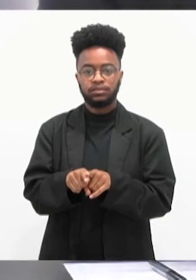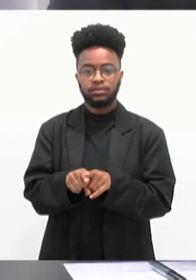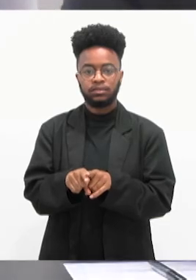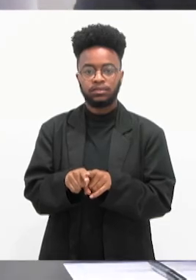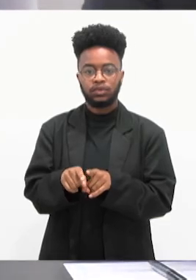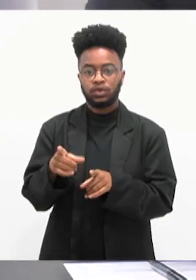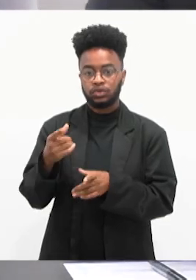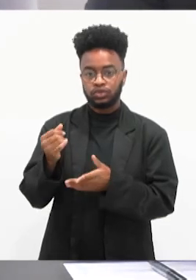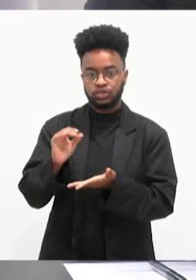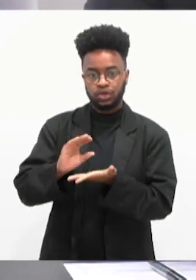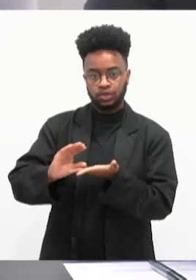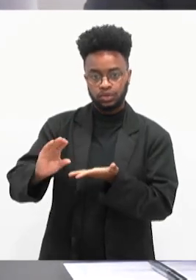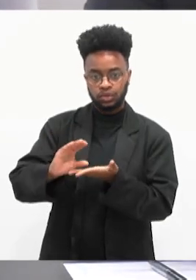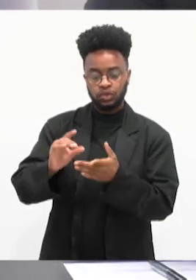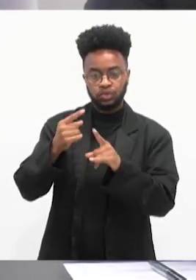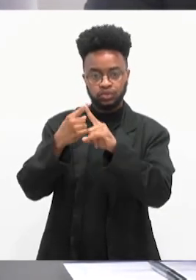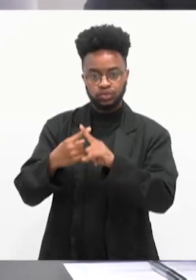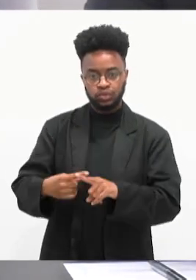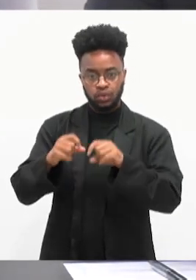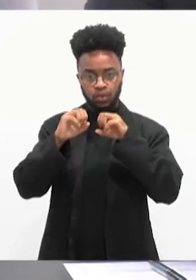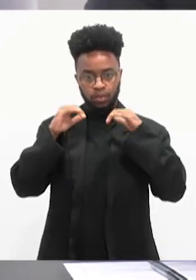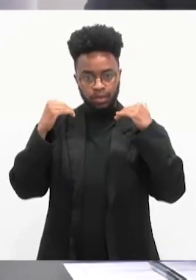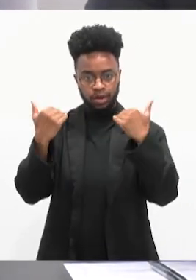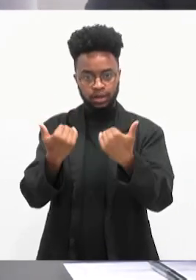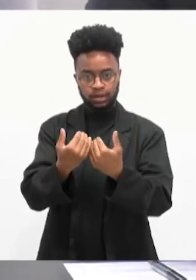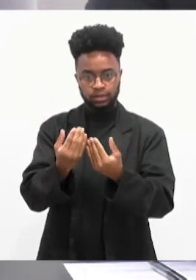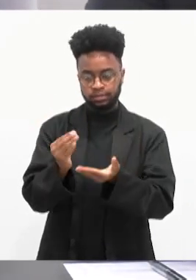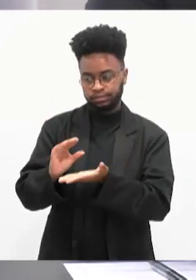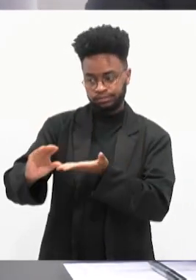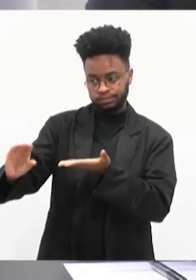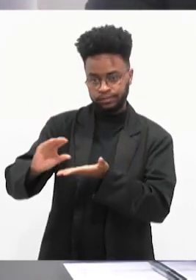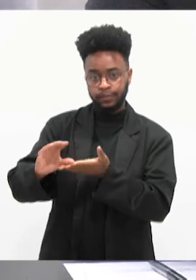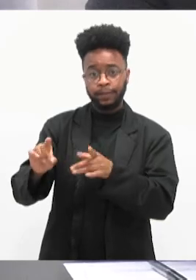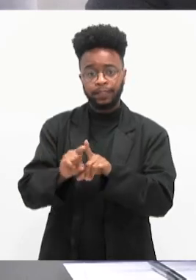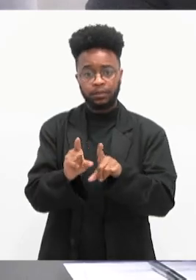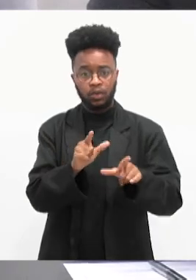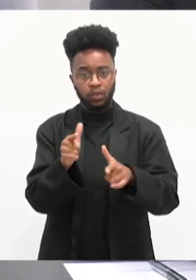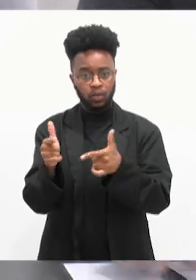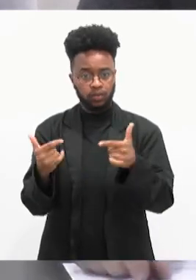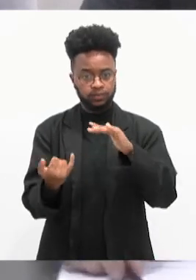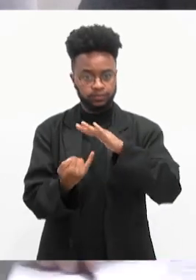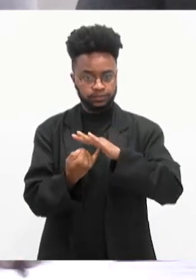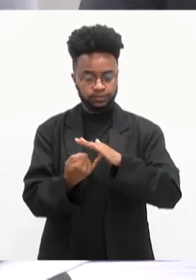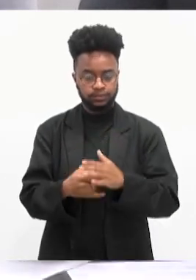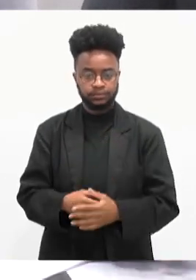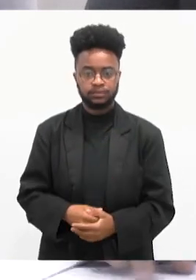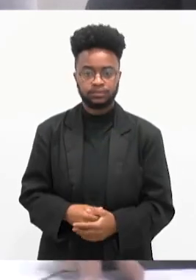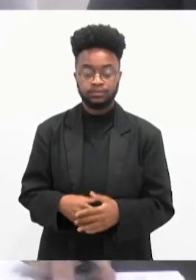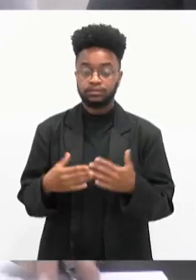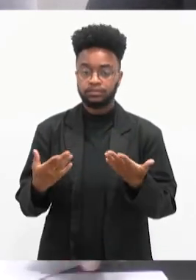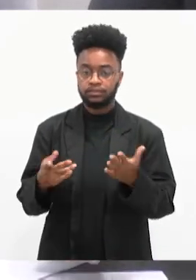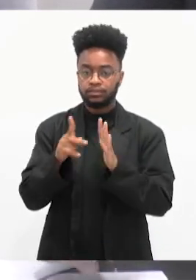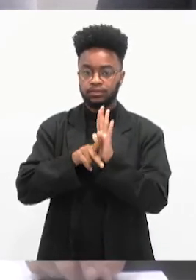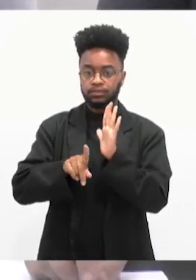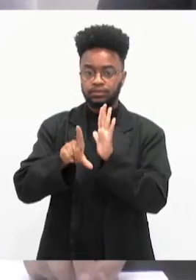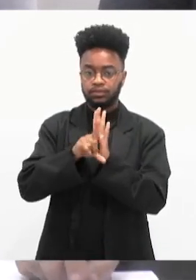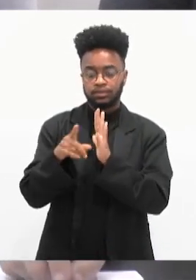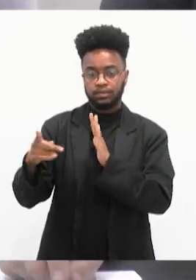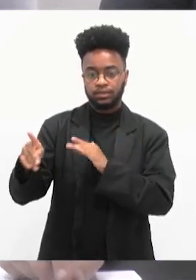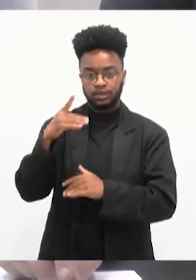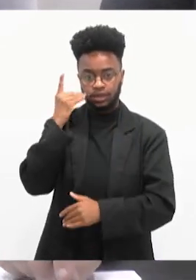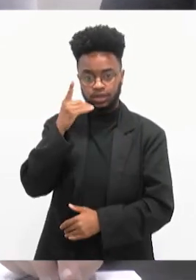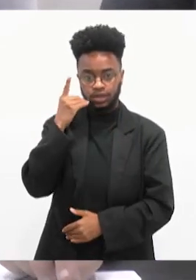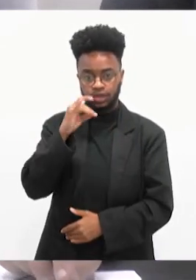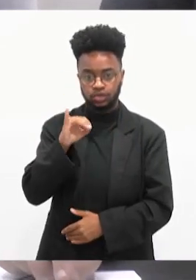da arrecadação dos Jogos do Maracanã para os escoteiros, assim como para outras entidades. E o projeto de lei do deputado Jorge Felipe